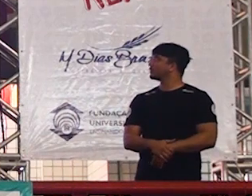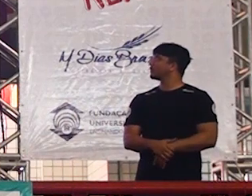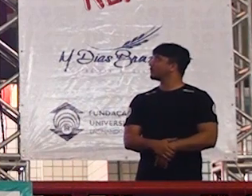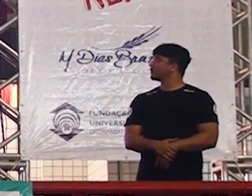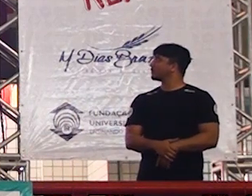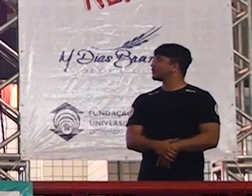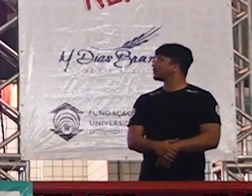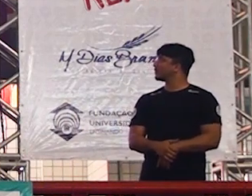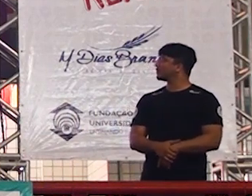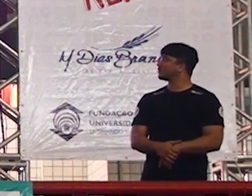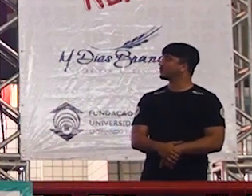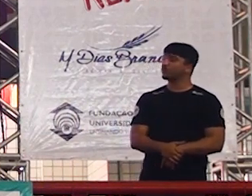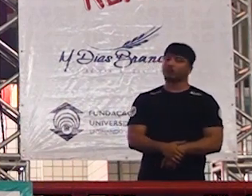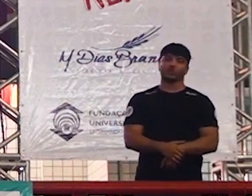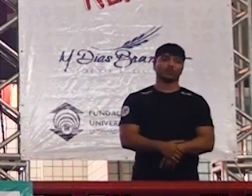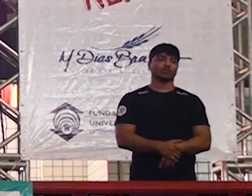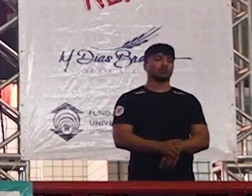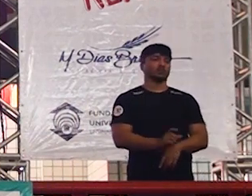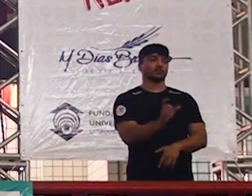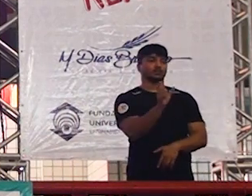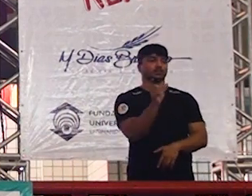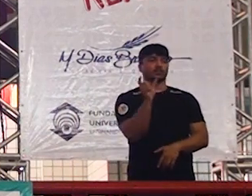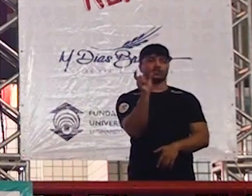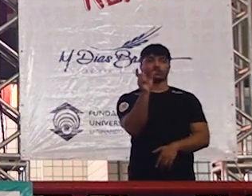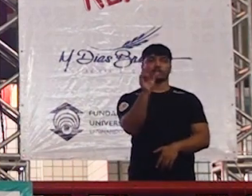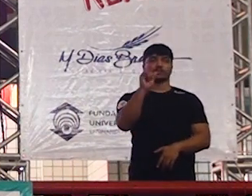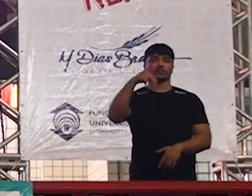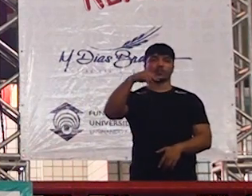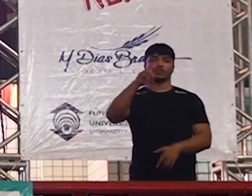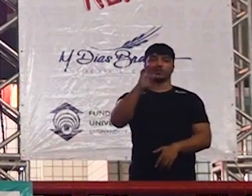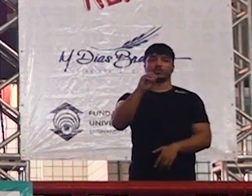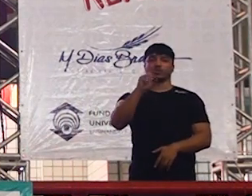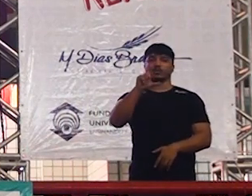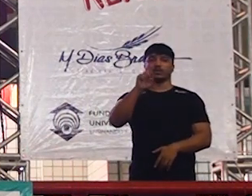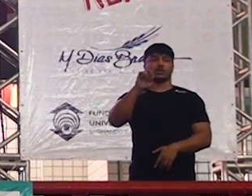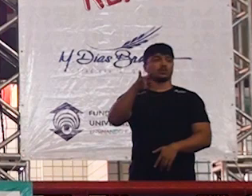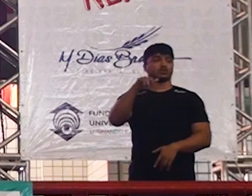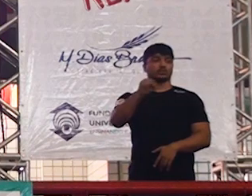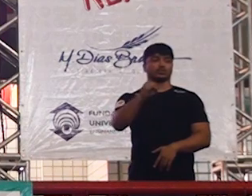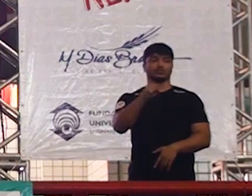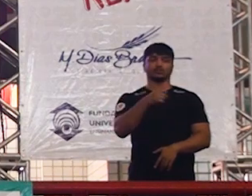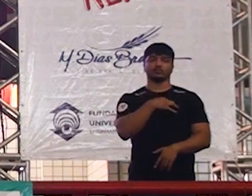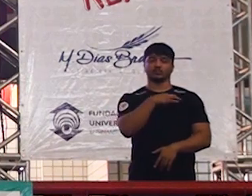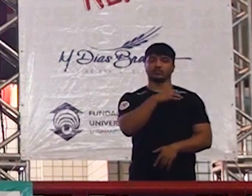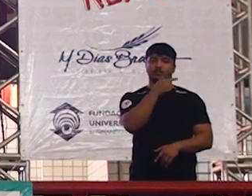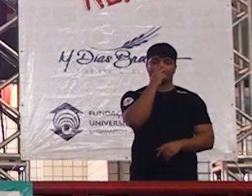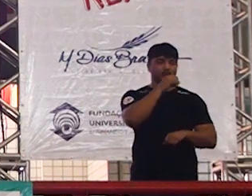Essa aí. A deste ano. Ela tem como capa